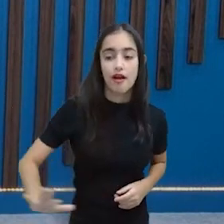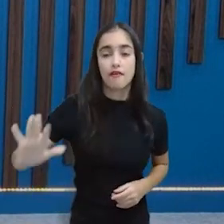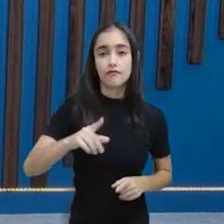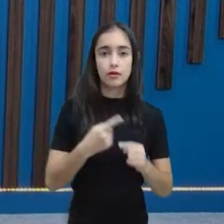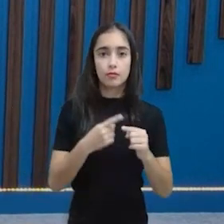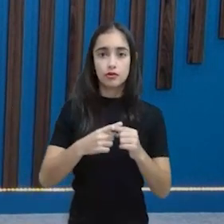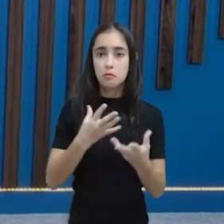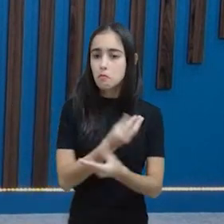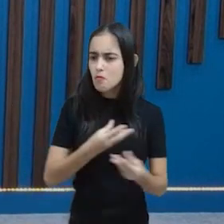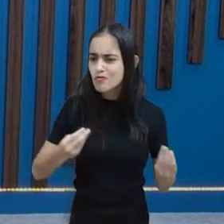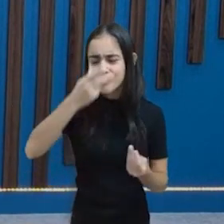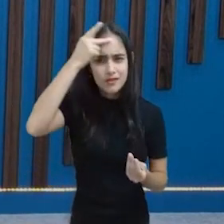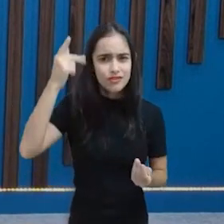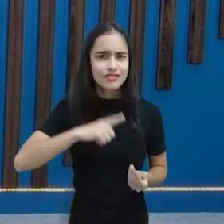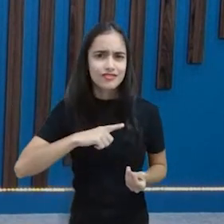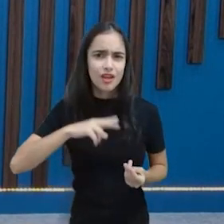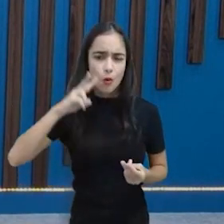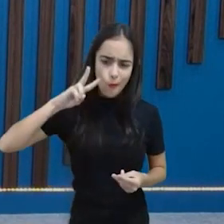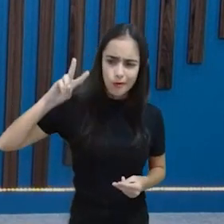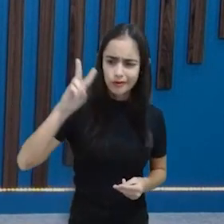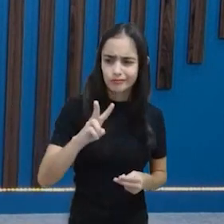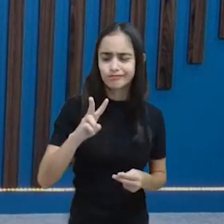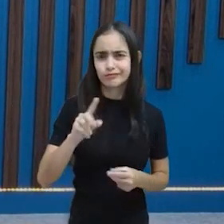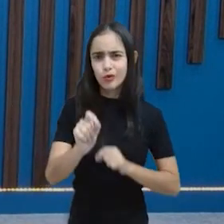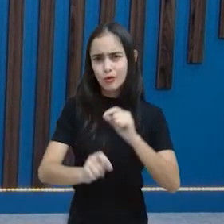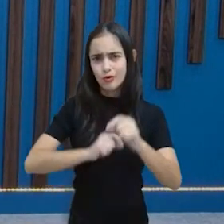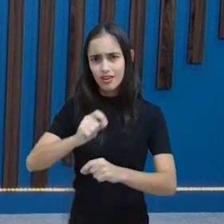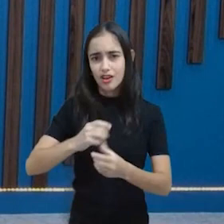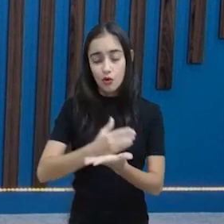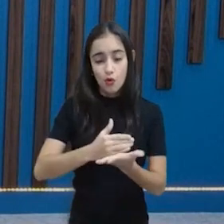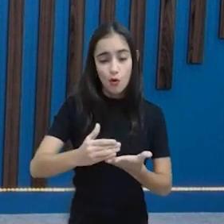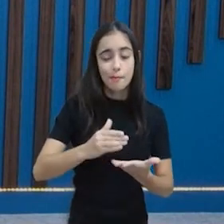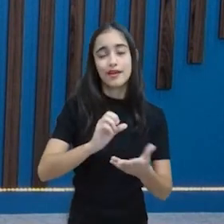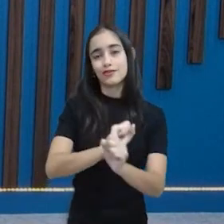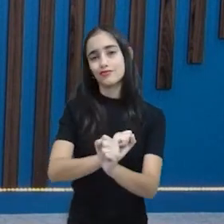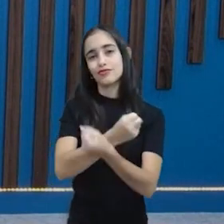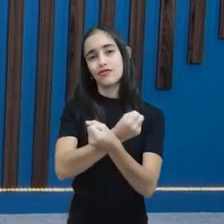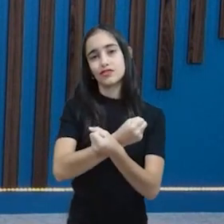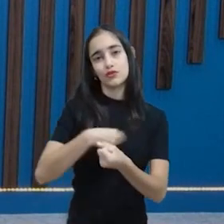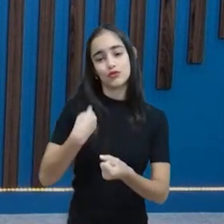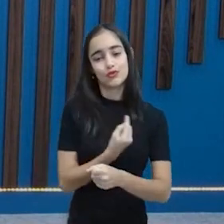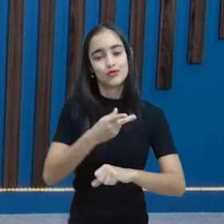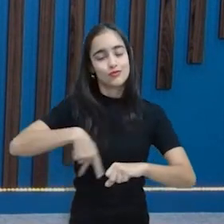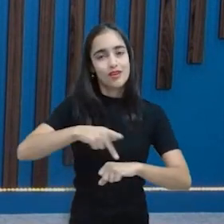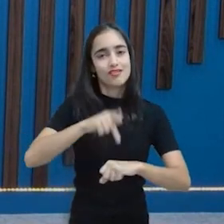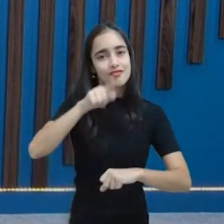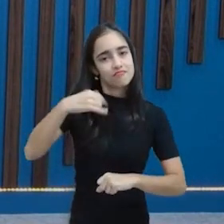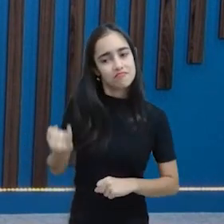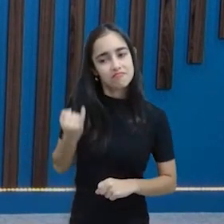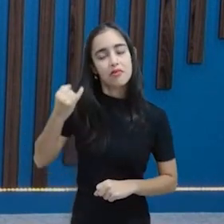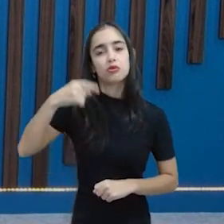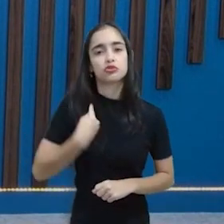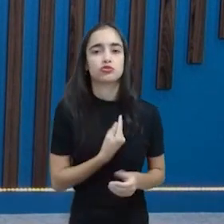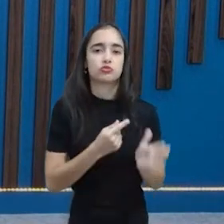povos africanos a partir do processo de escravização, né, no nosso país, que é importante a gente